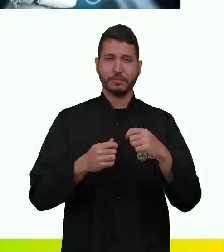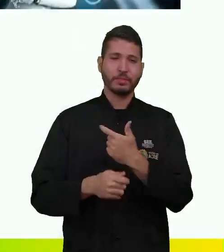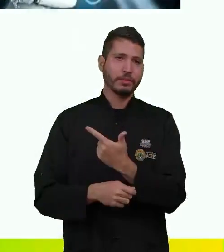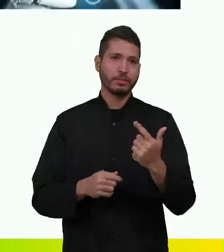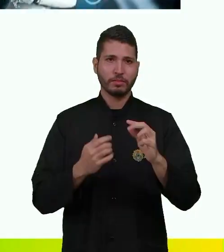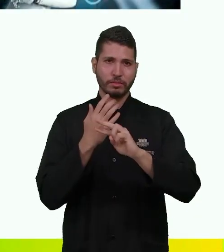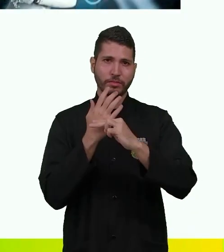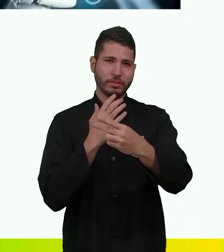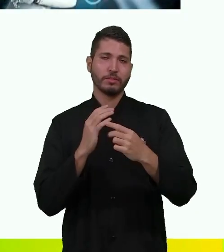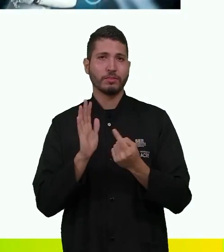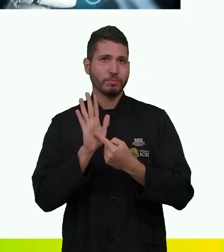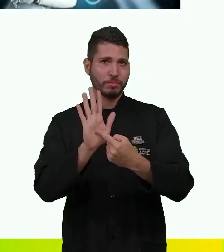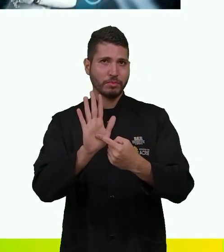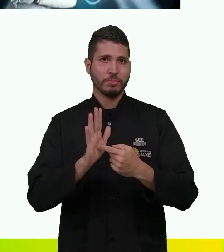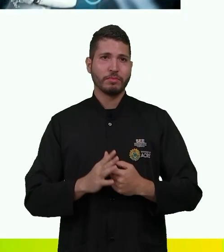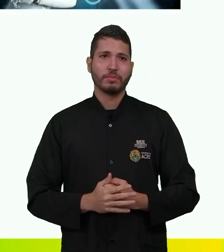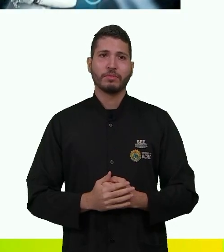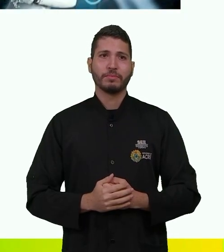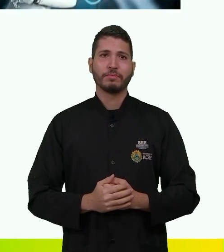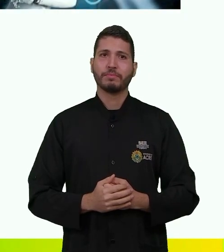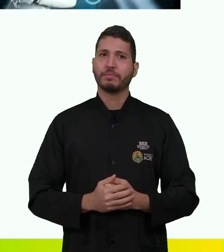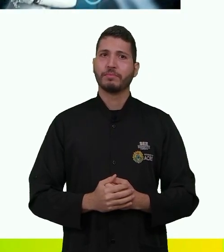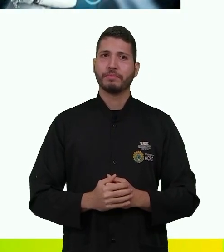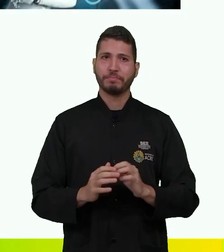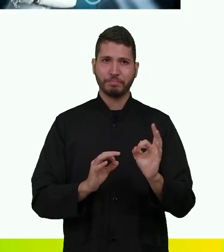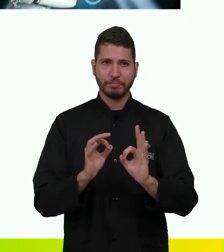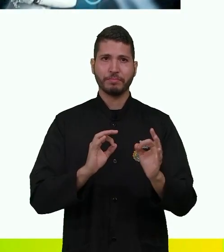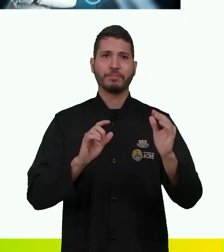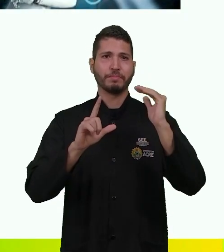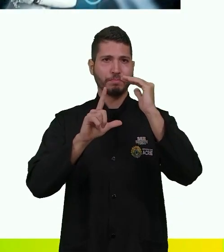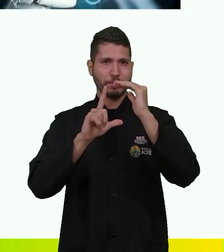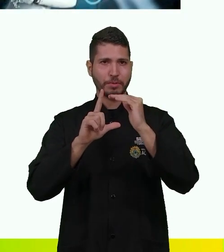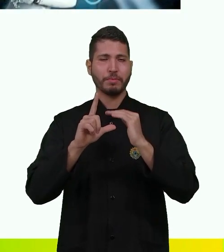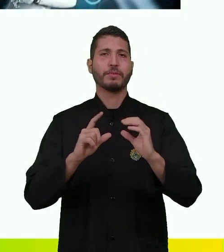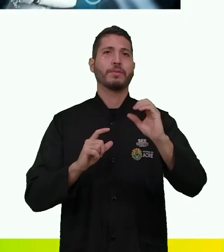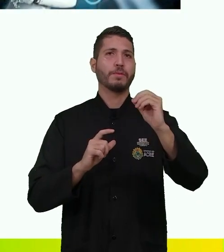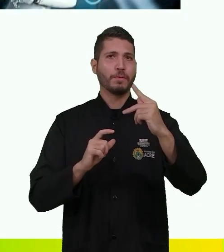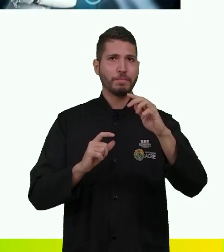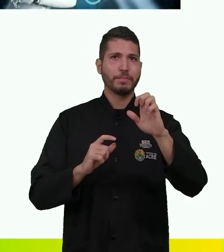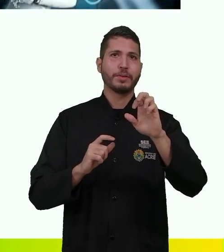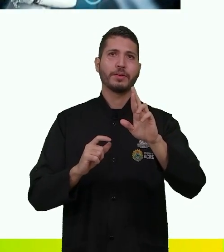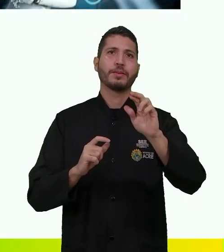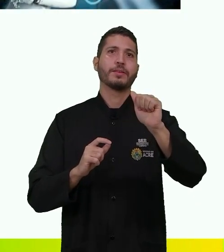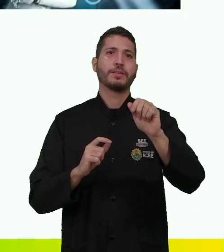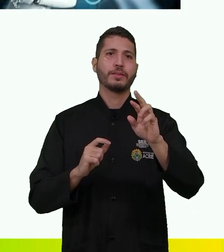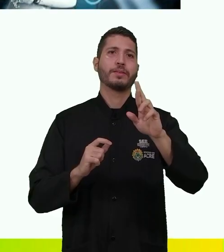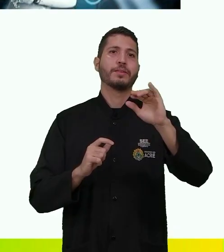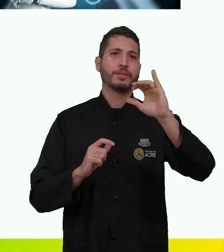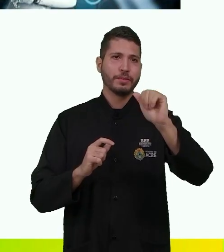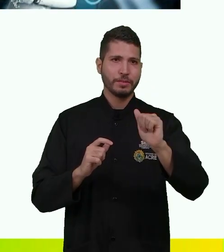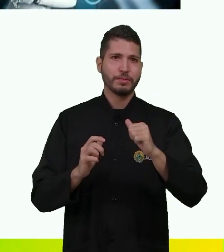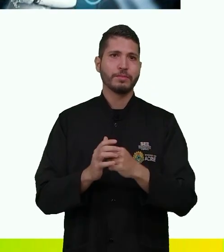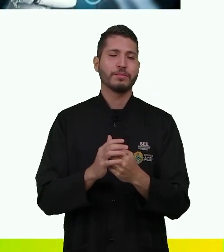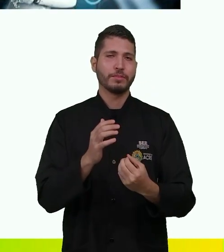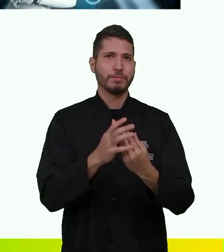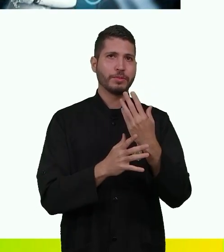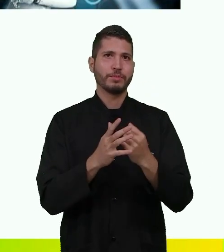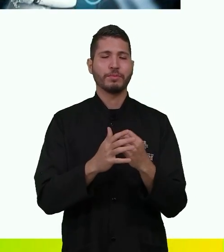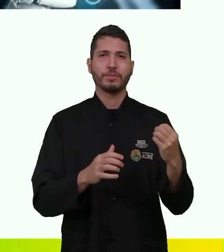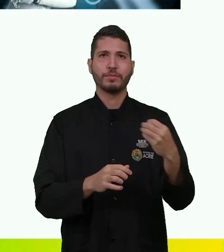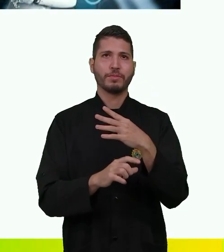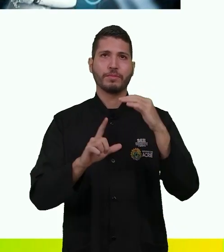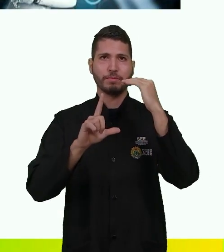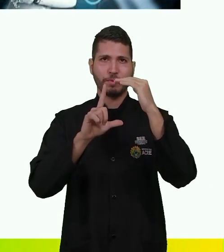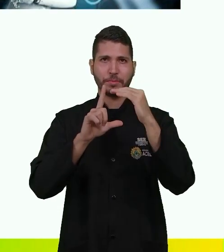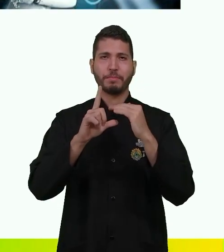vou apresentar aqui para vocês. A formação da classe operária, com o surgimento de uma nova classe social, composta